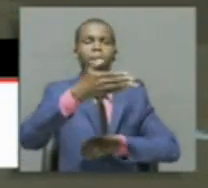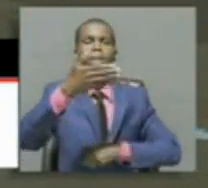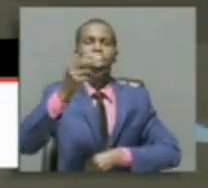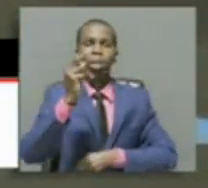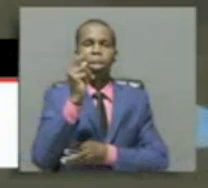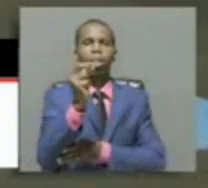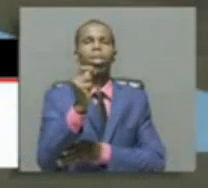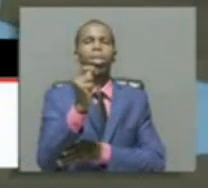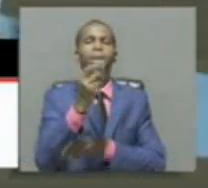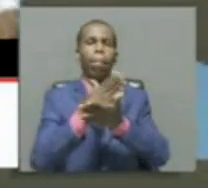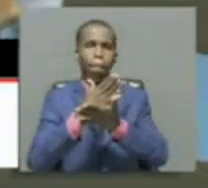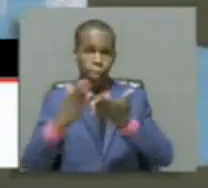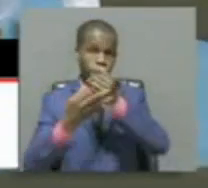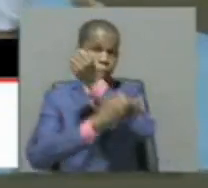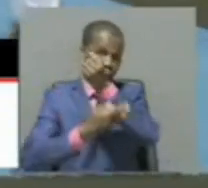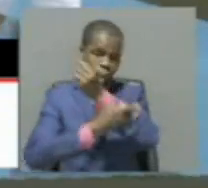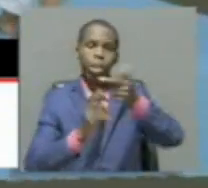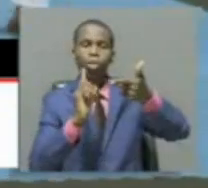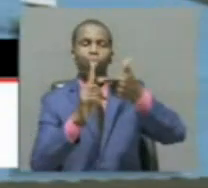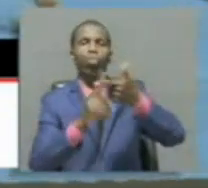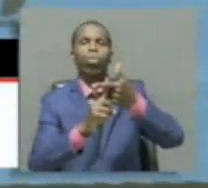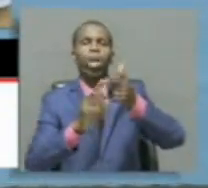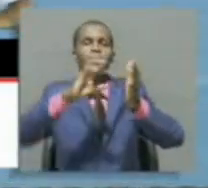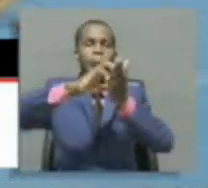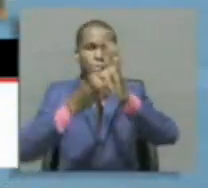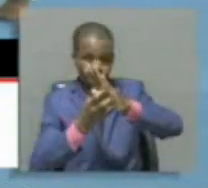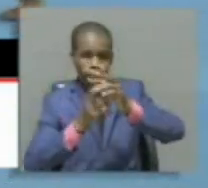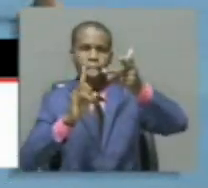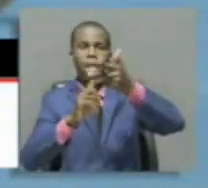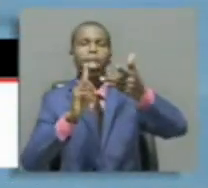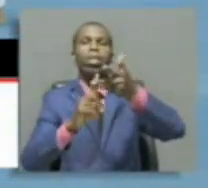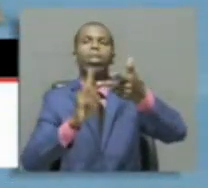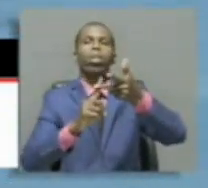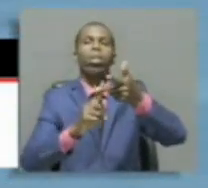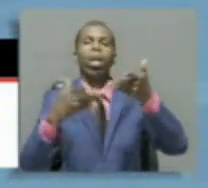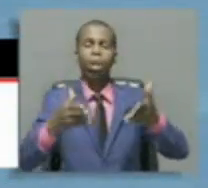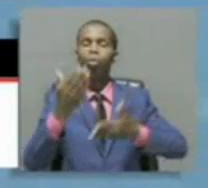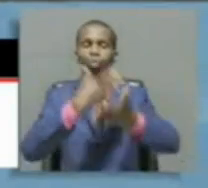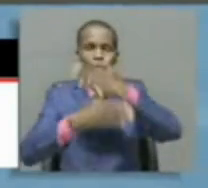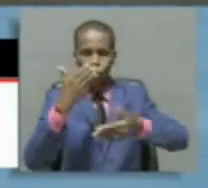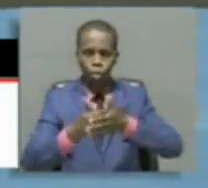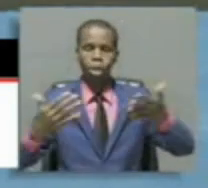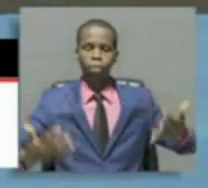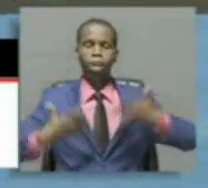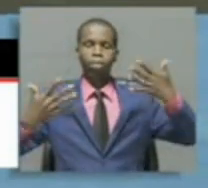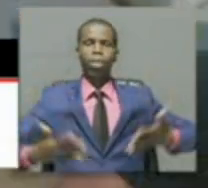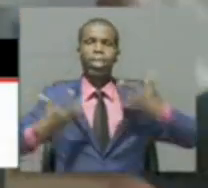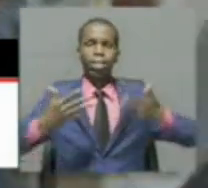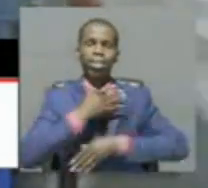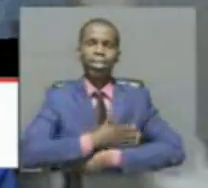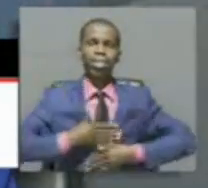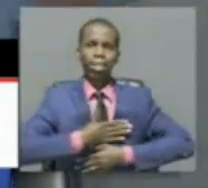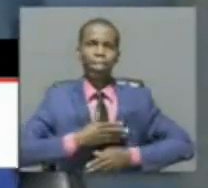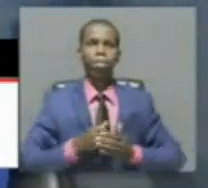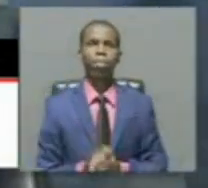segunda classificada, com 60 pontos. Cabo Verde foi o terceiro. Os atletas regozijam-se pela presença neste evento.